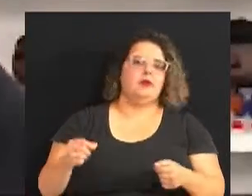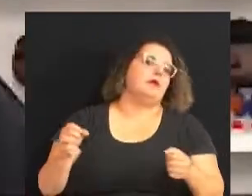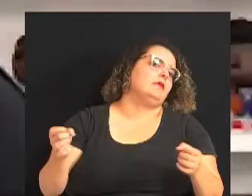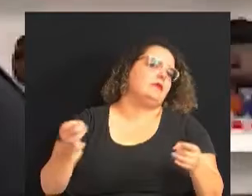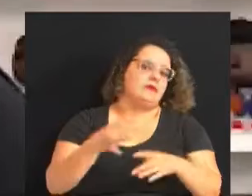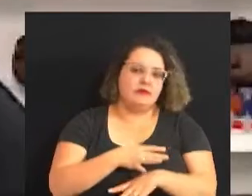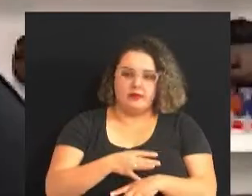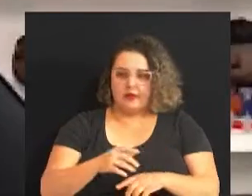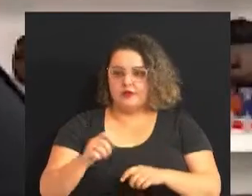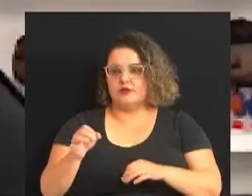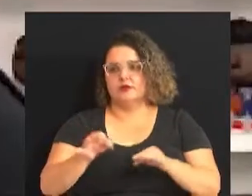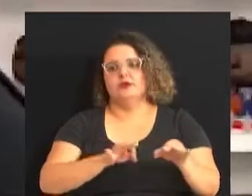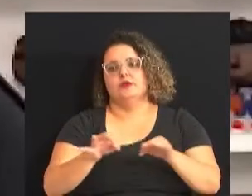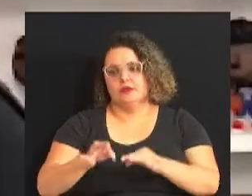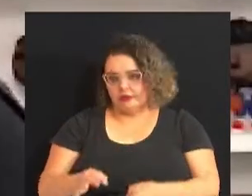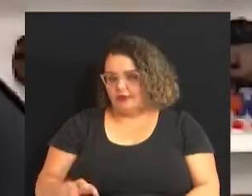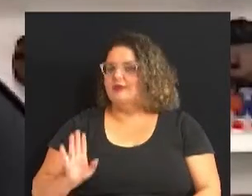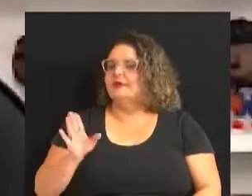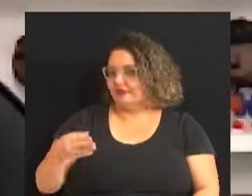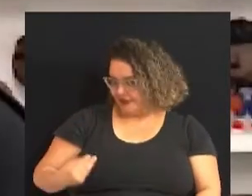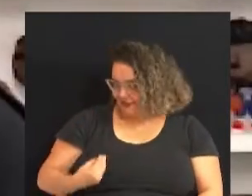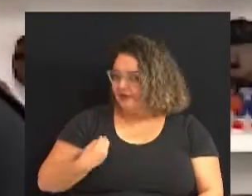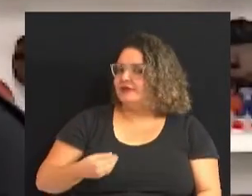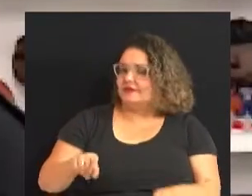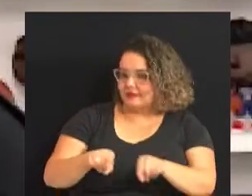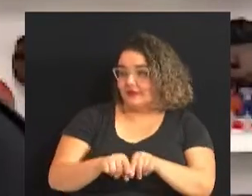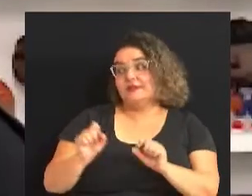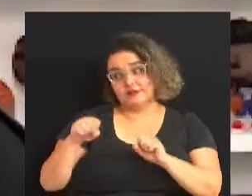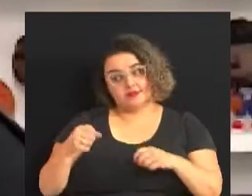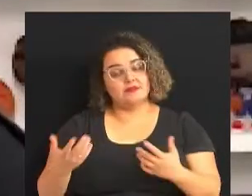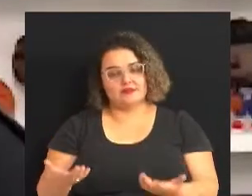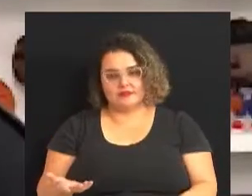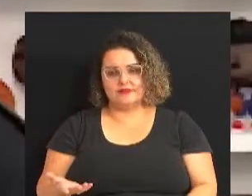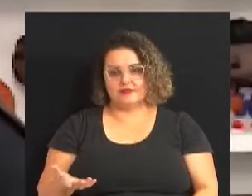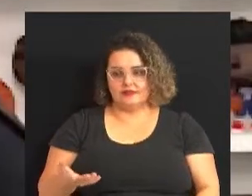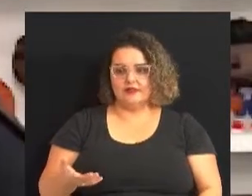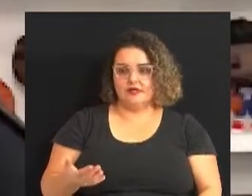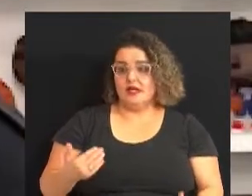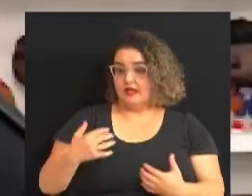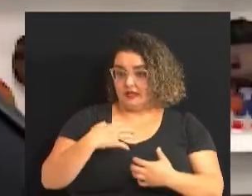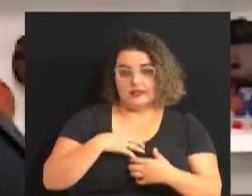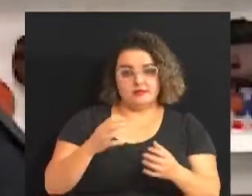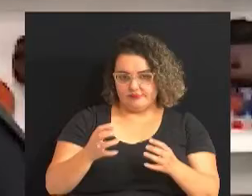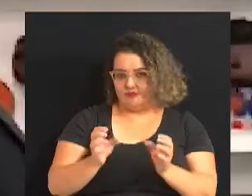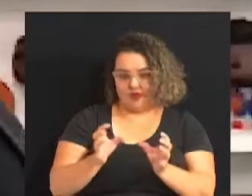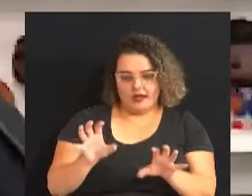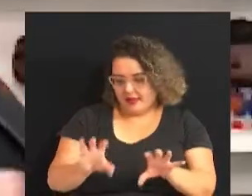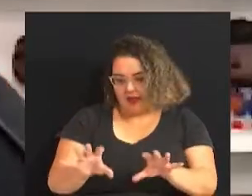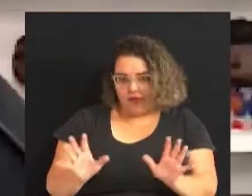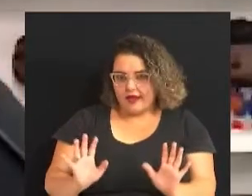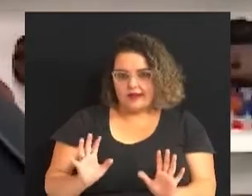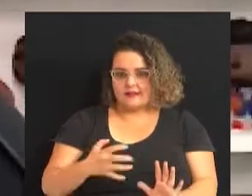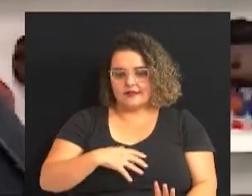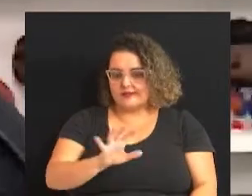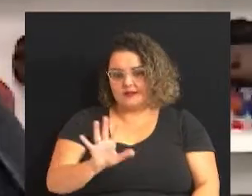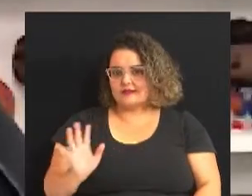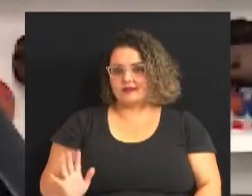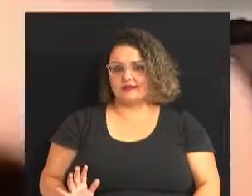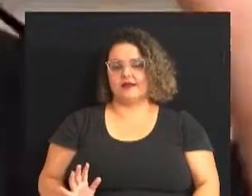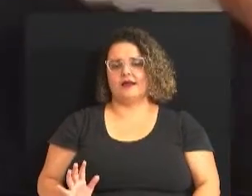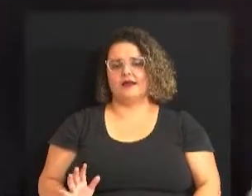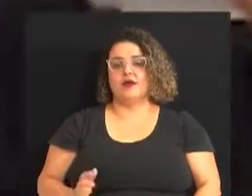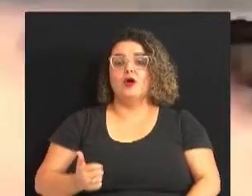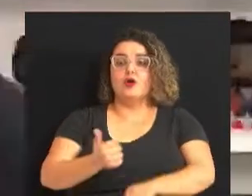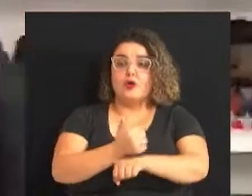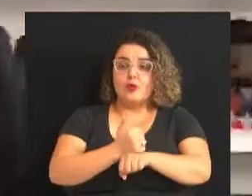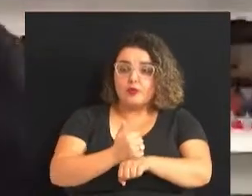eu já passei muito por isso também, entendeu? Então é assim, funciona dessa maneira. A versatilidade do profissional ajuda